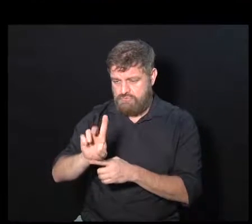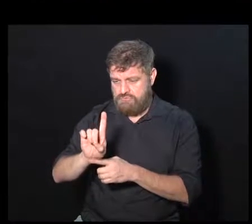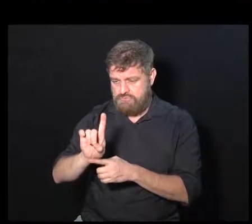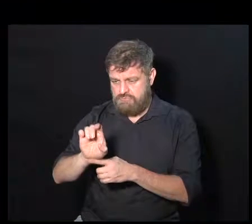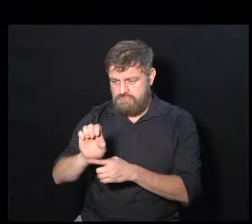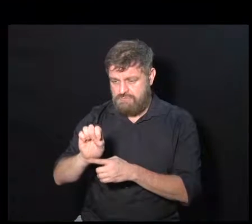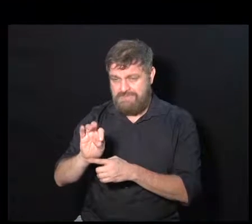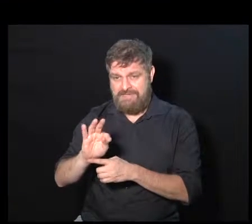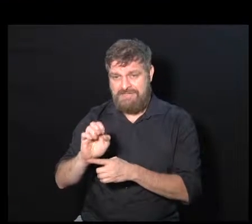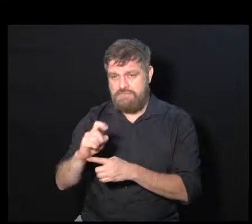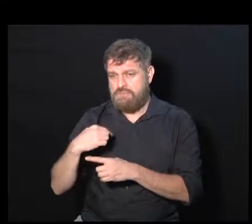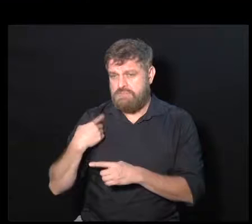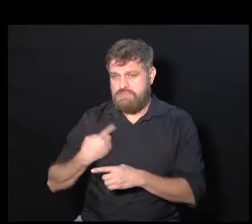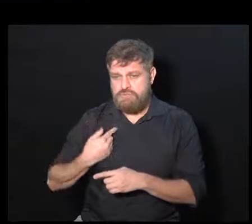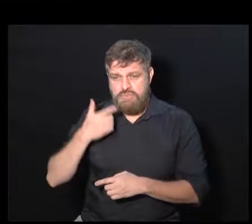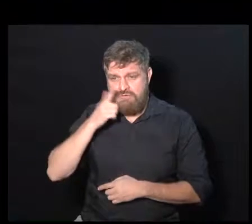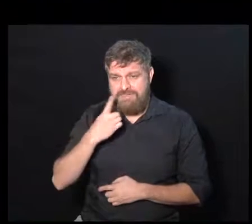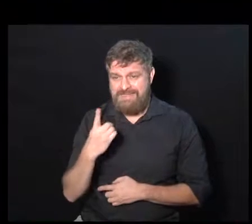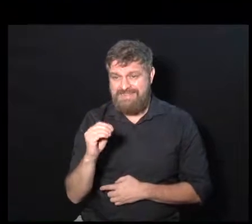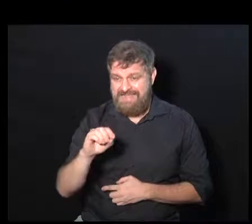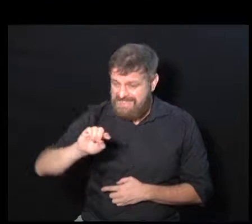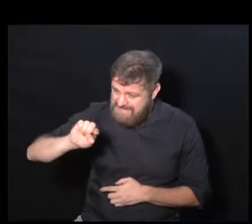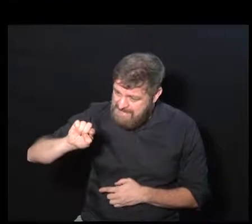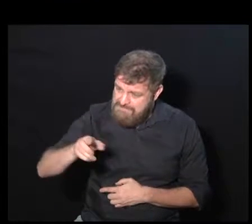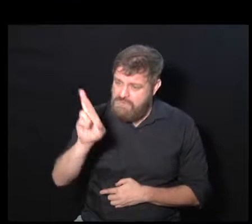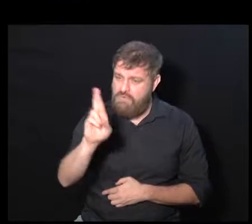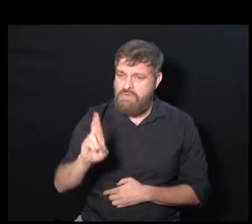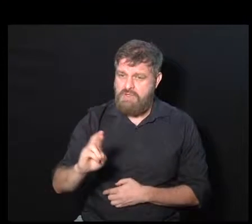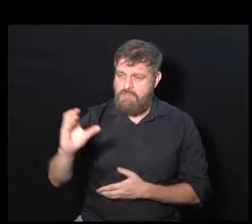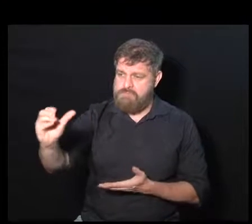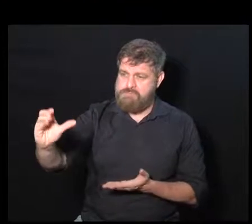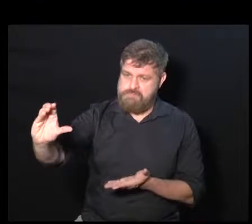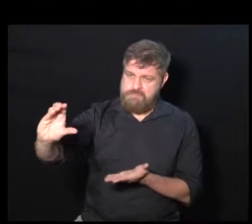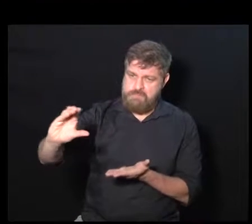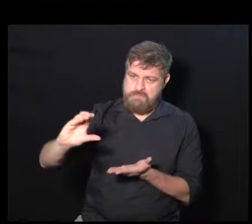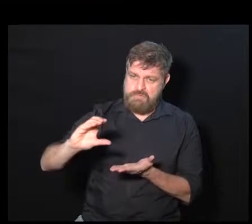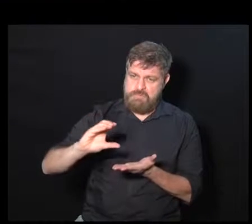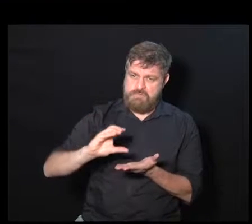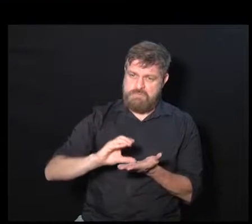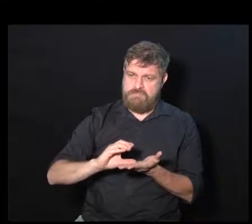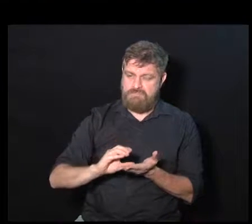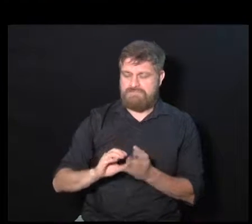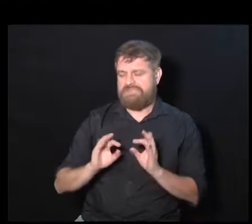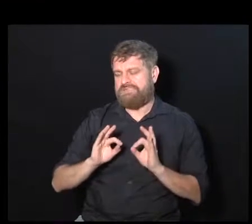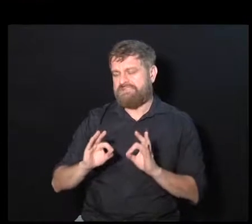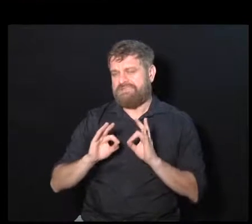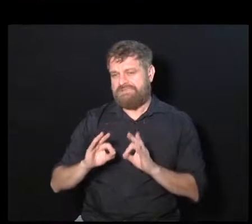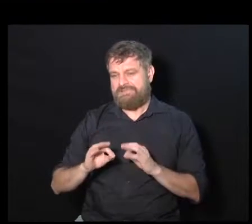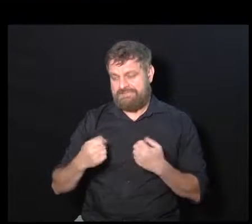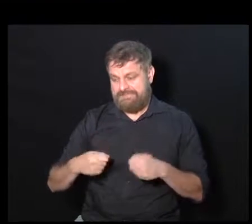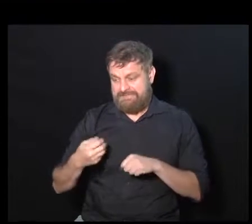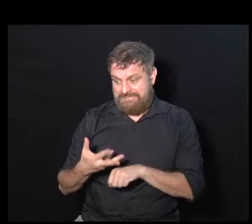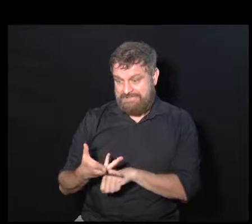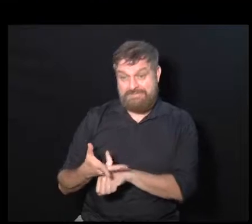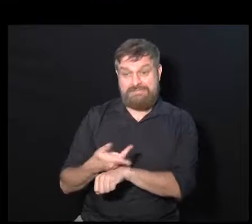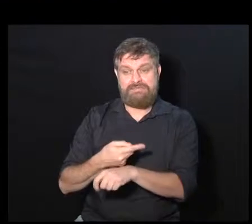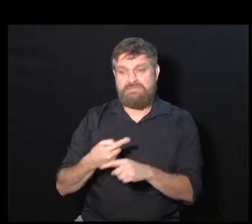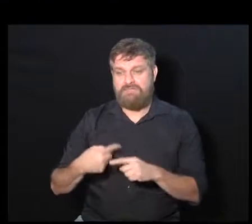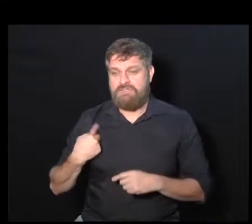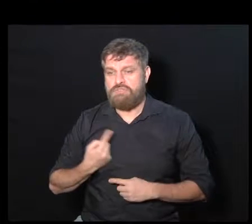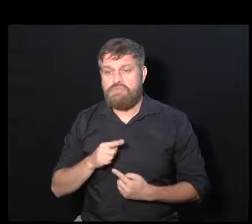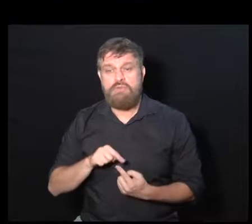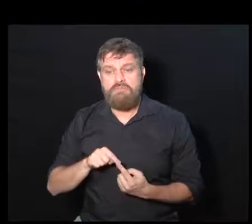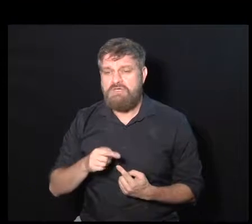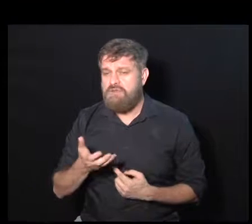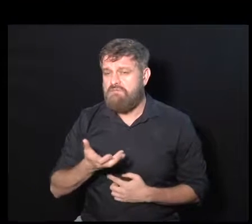premiados com um prêmio de R$10.000 e que vai ser muito bem-vindo, porque a gente quer